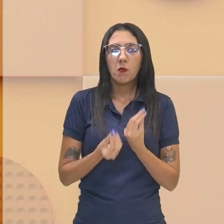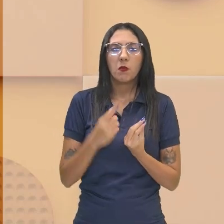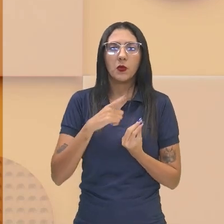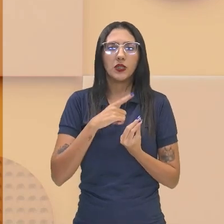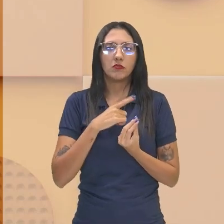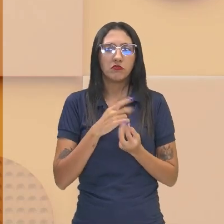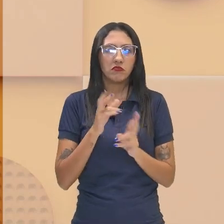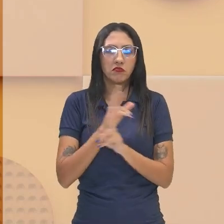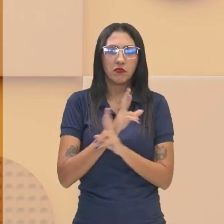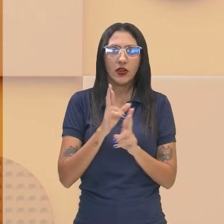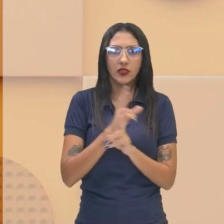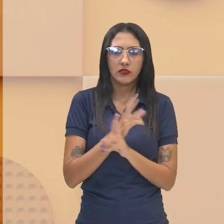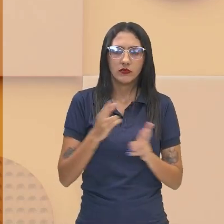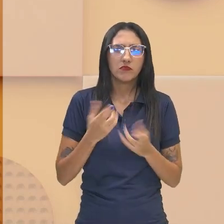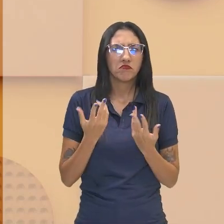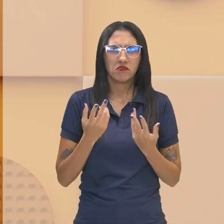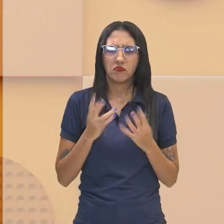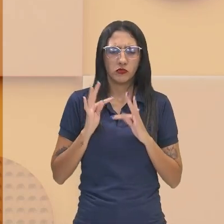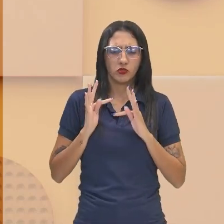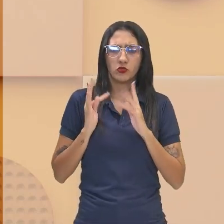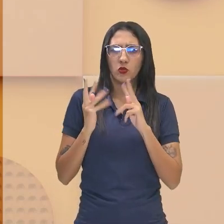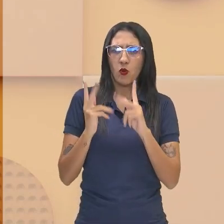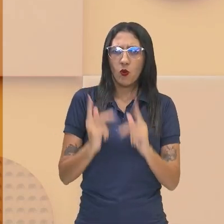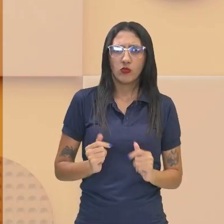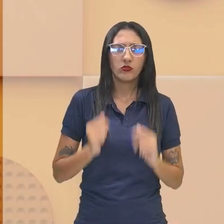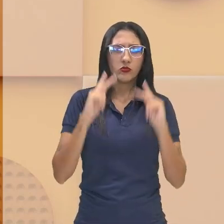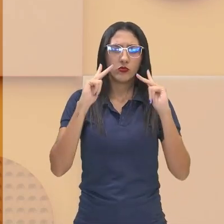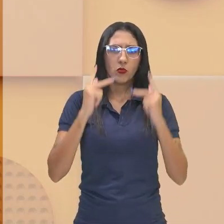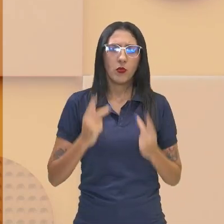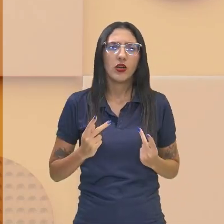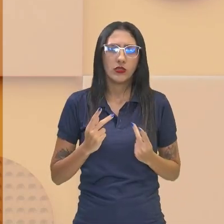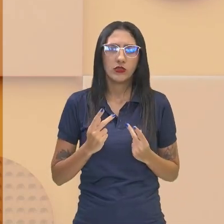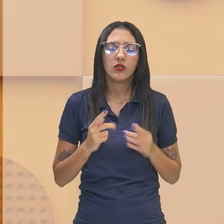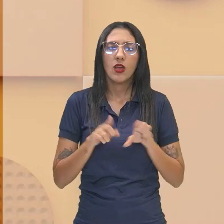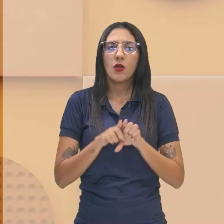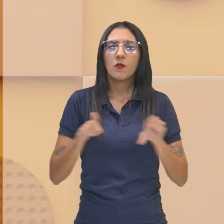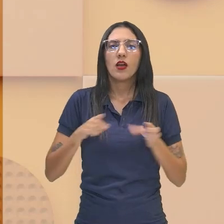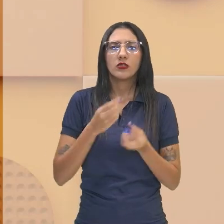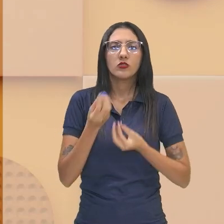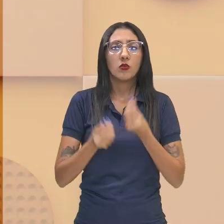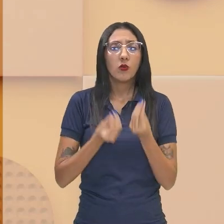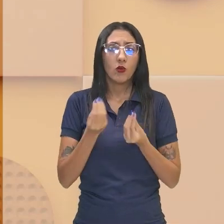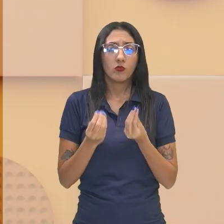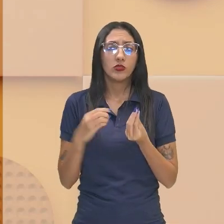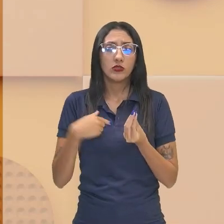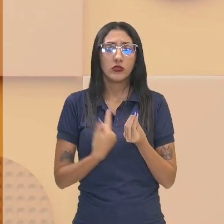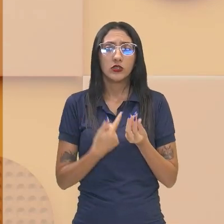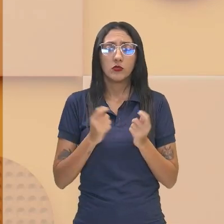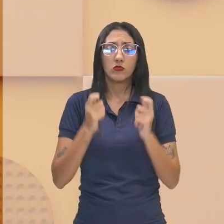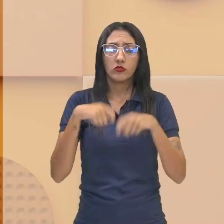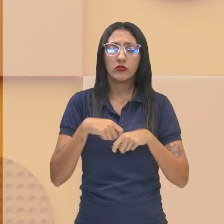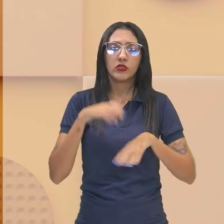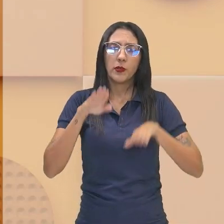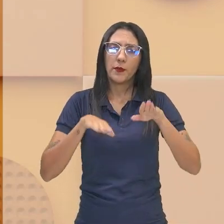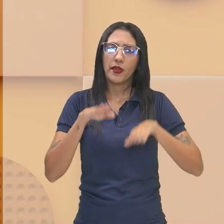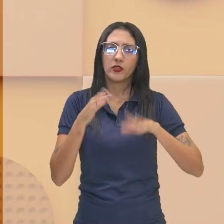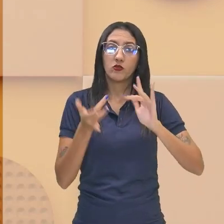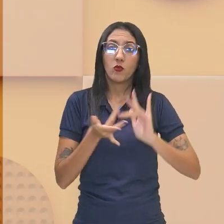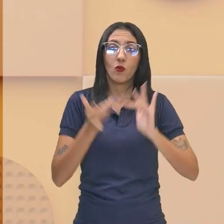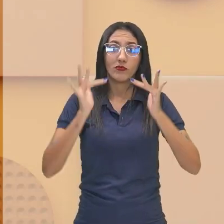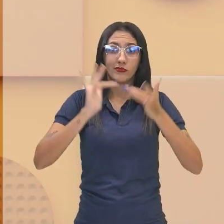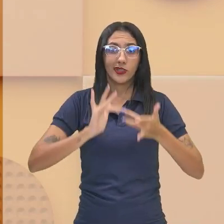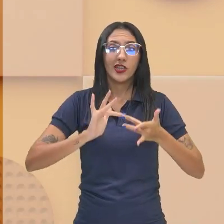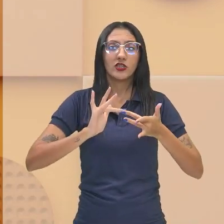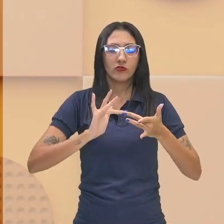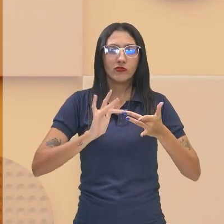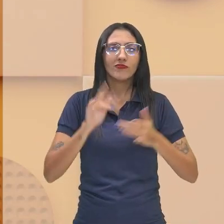de sermos todos, humanos, mas o quanto o contexto, não esqueça